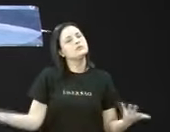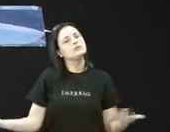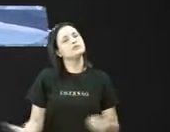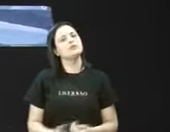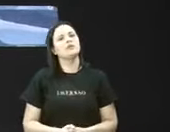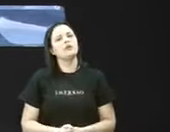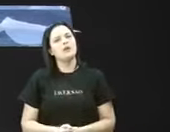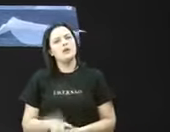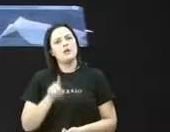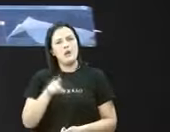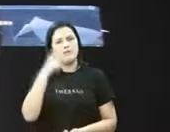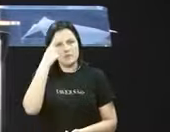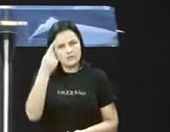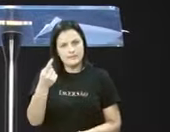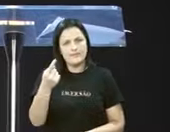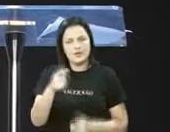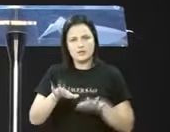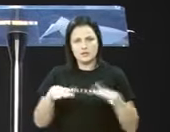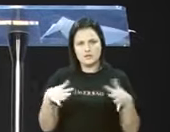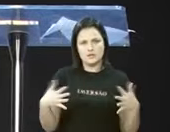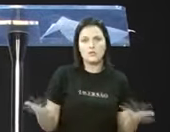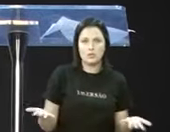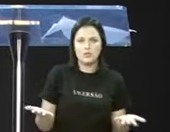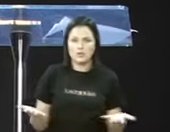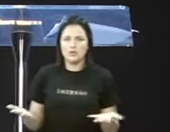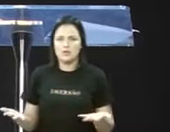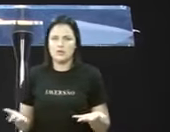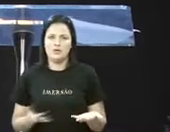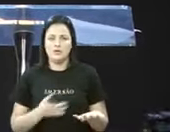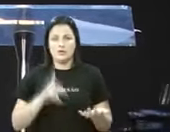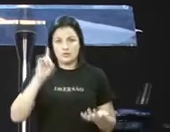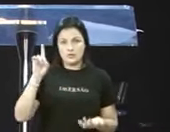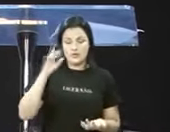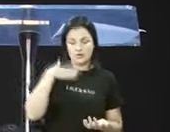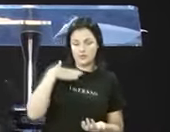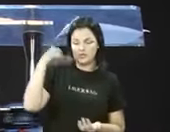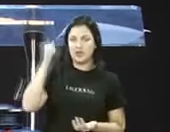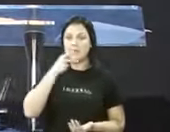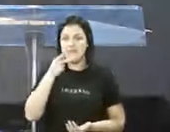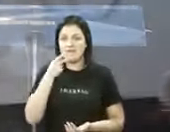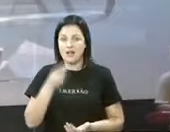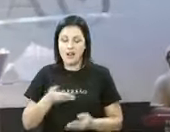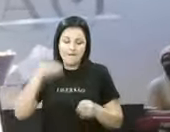pensa que quando Deus usava os vasos para mim, dizendo, entra neste avião. O Esther e meu pai passando a gente por baixo